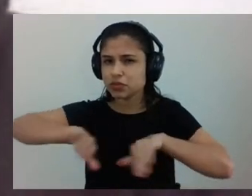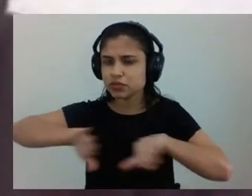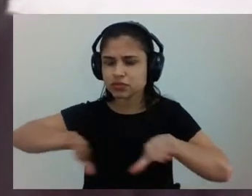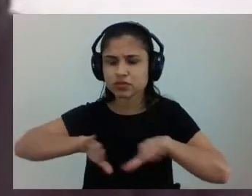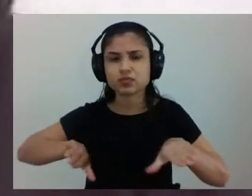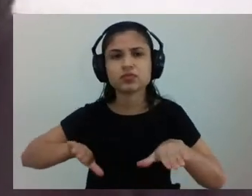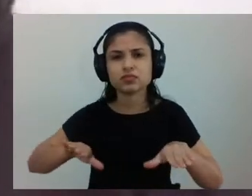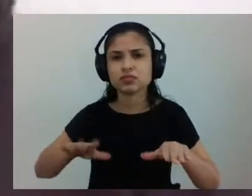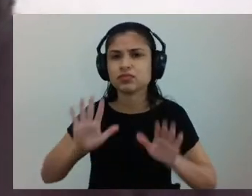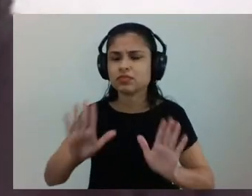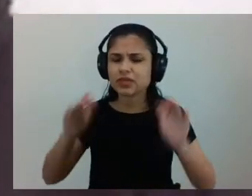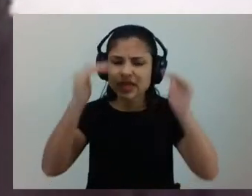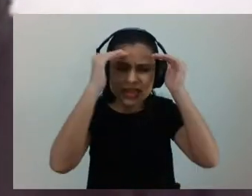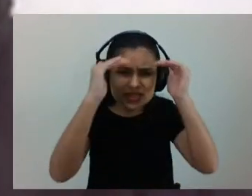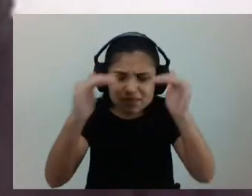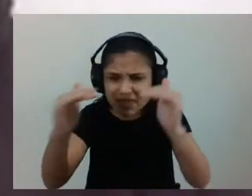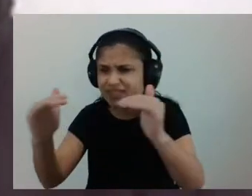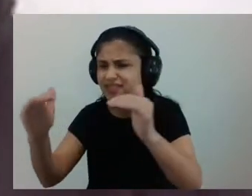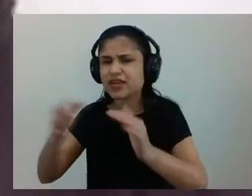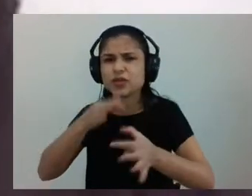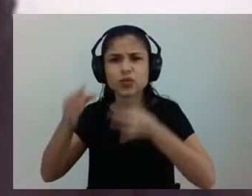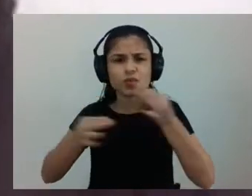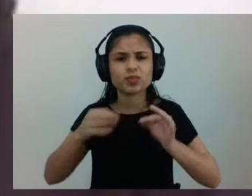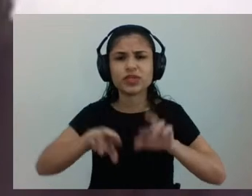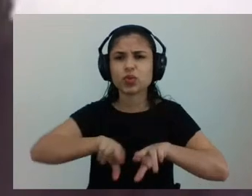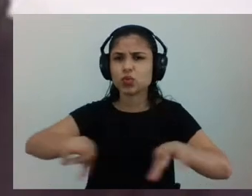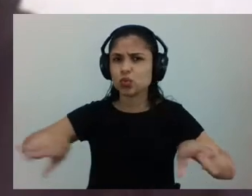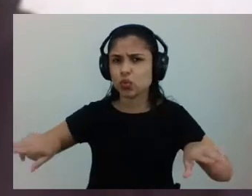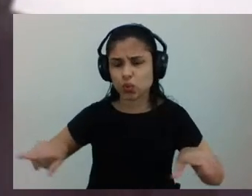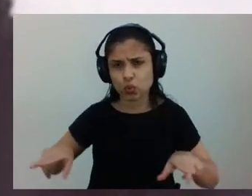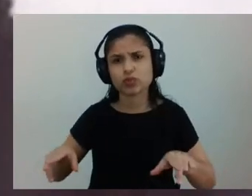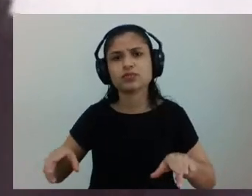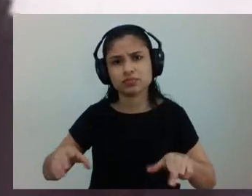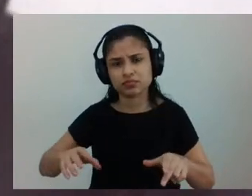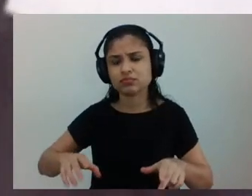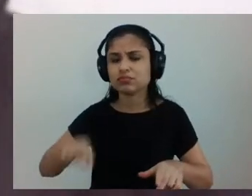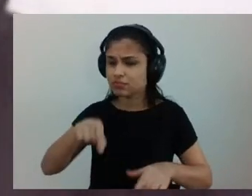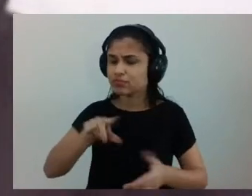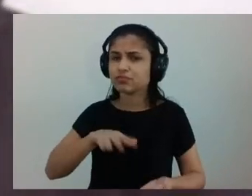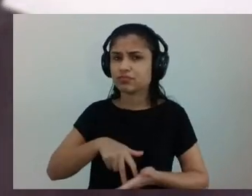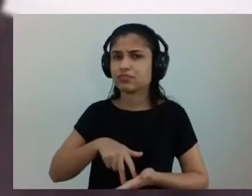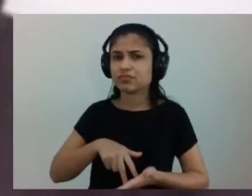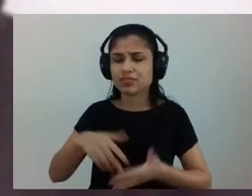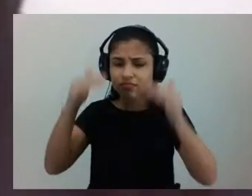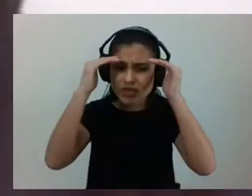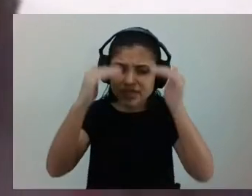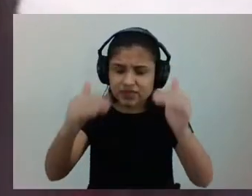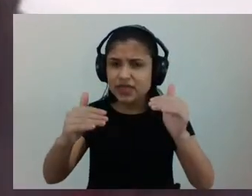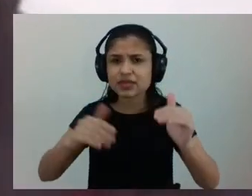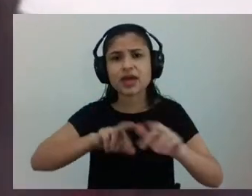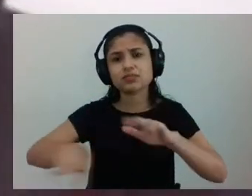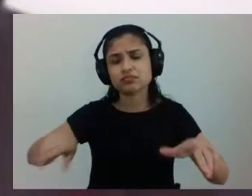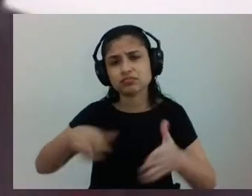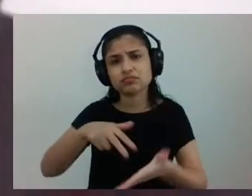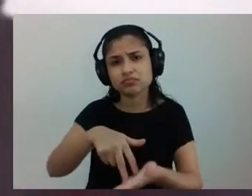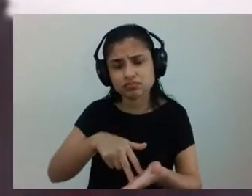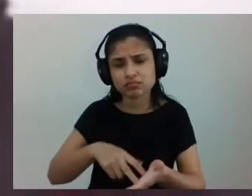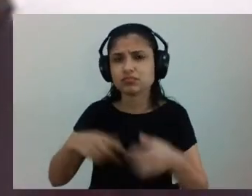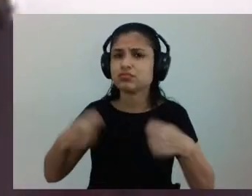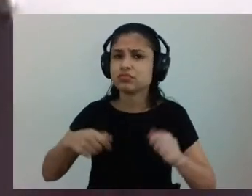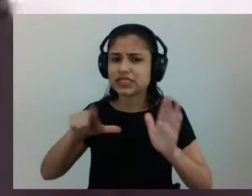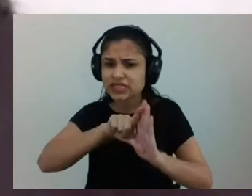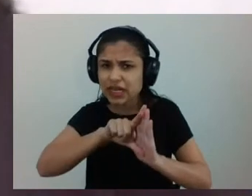todo mundo. Partimos da base que temos que respeitar qualquer posição, desde que esteja dentro da moralidade, da legalidade, da ética, sem problema.